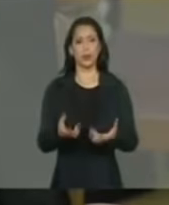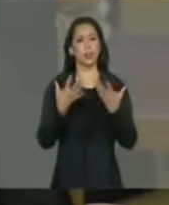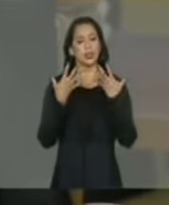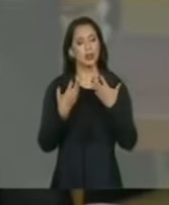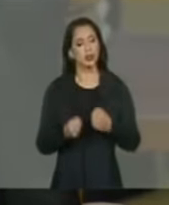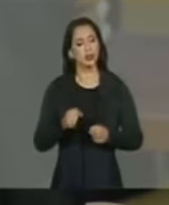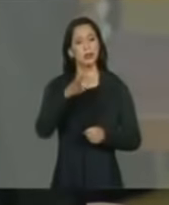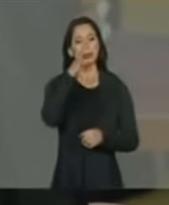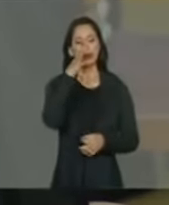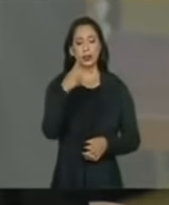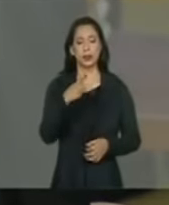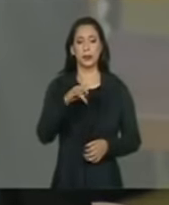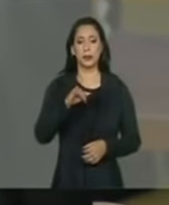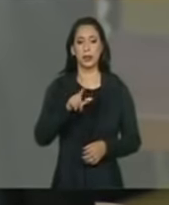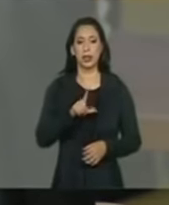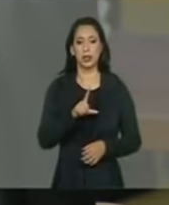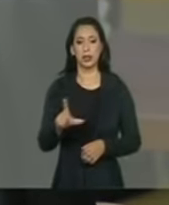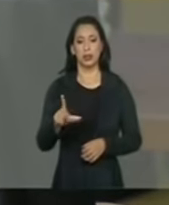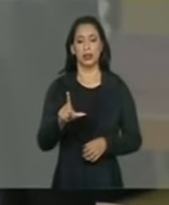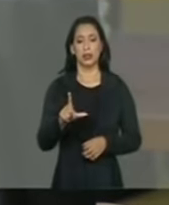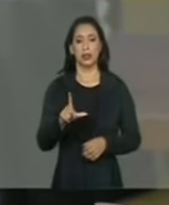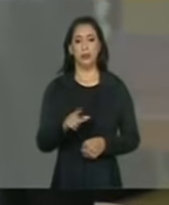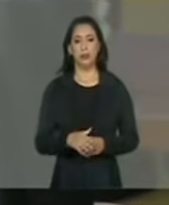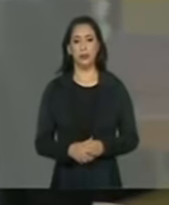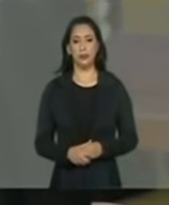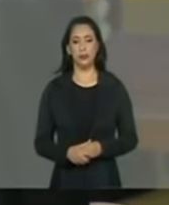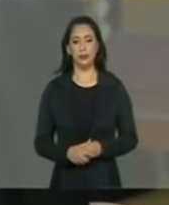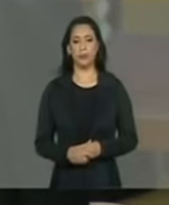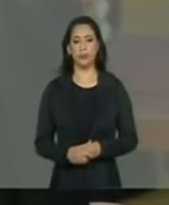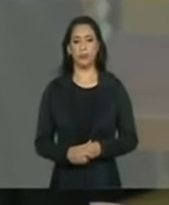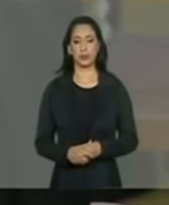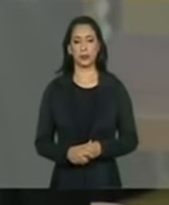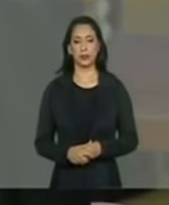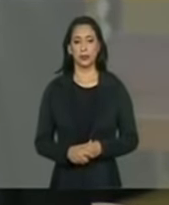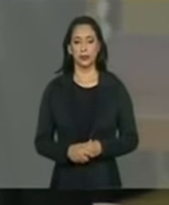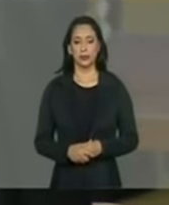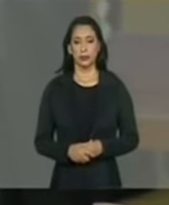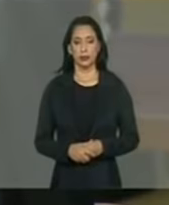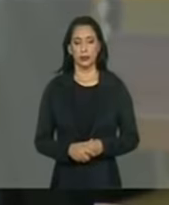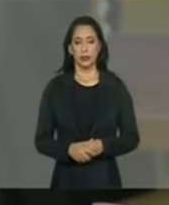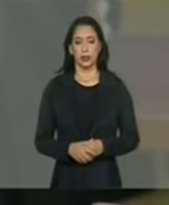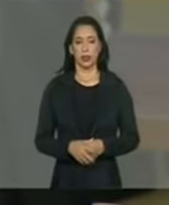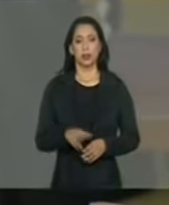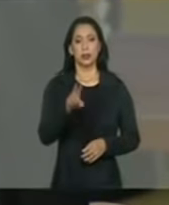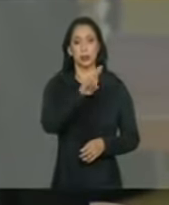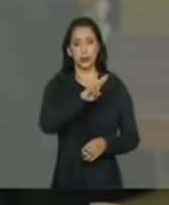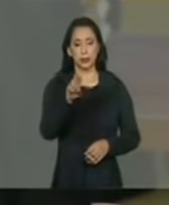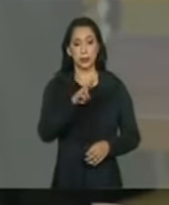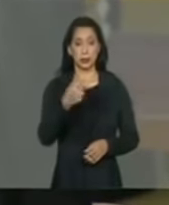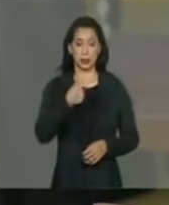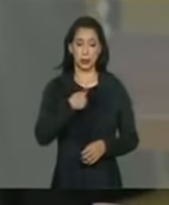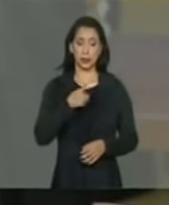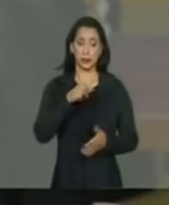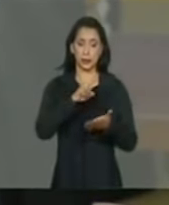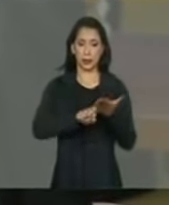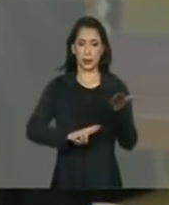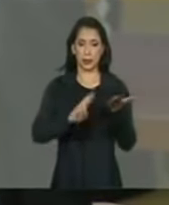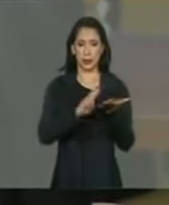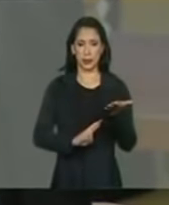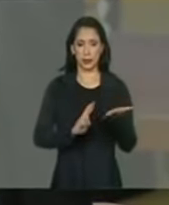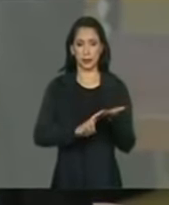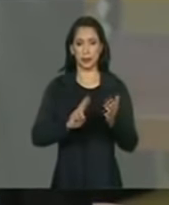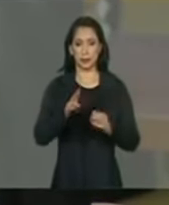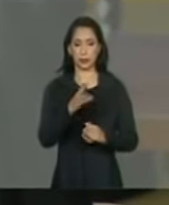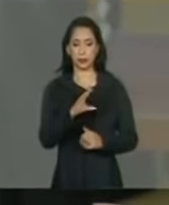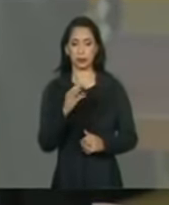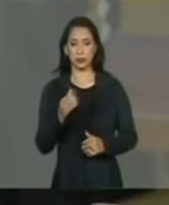penal é o lance é o de nacionalmente o nome do réu no rol dos culpados fui o relator disse guerra em plenário do hc 6